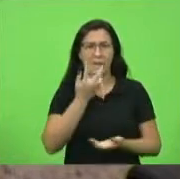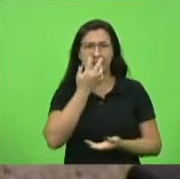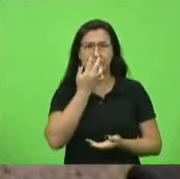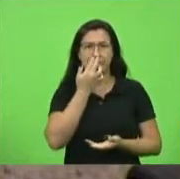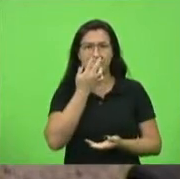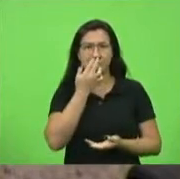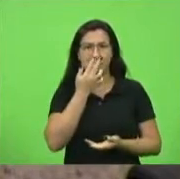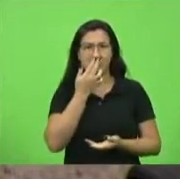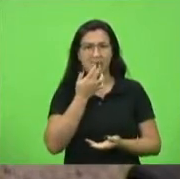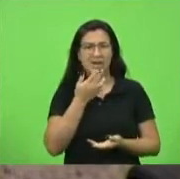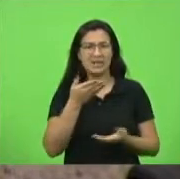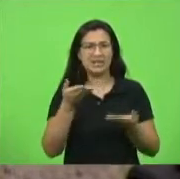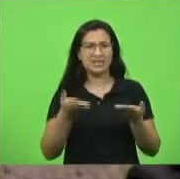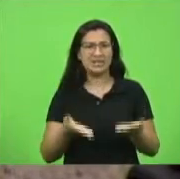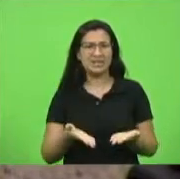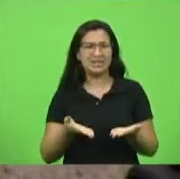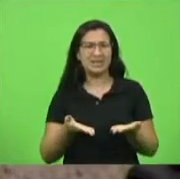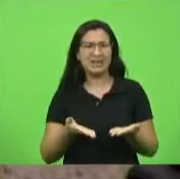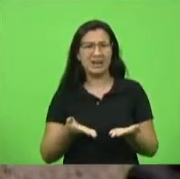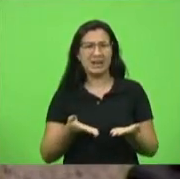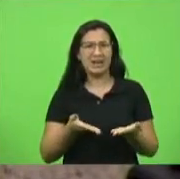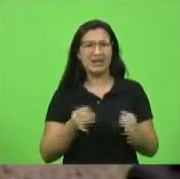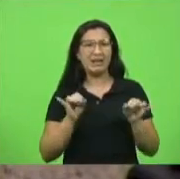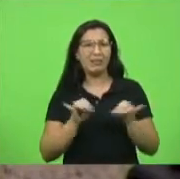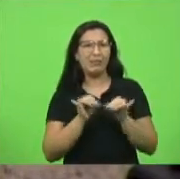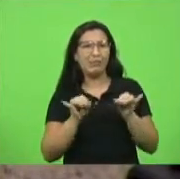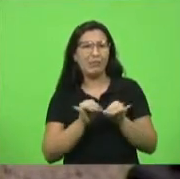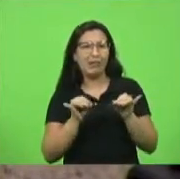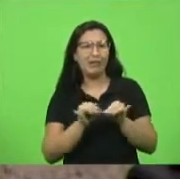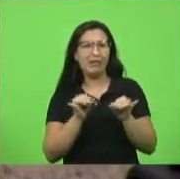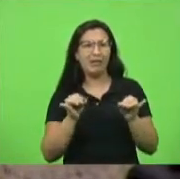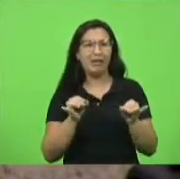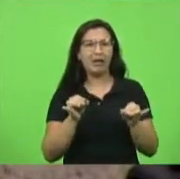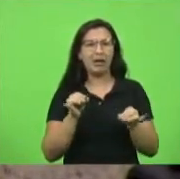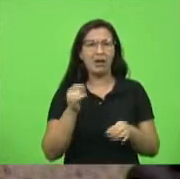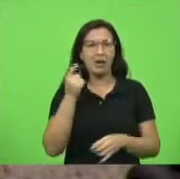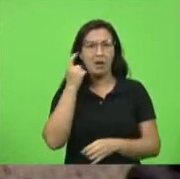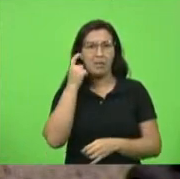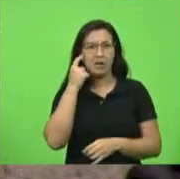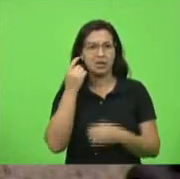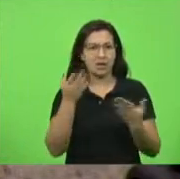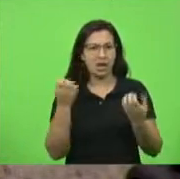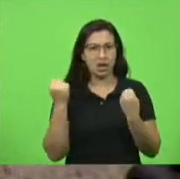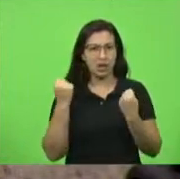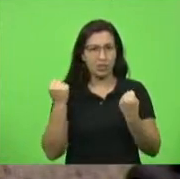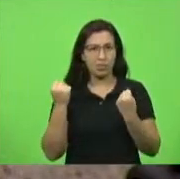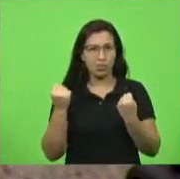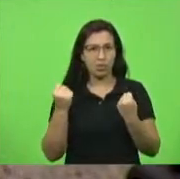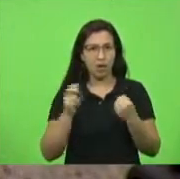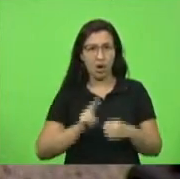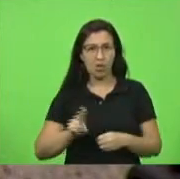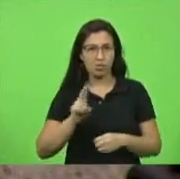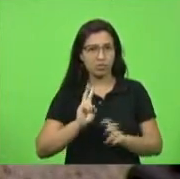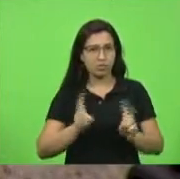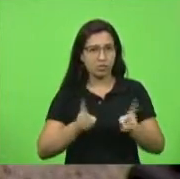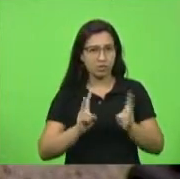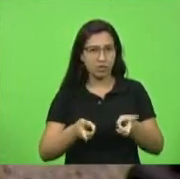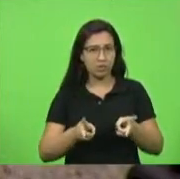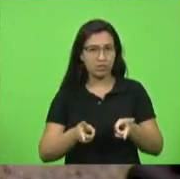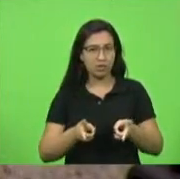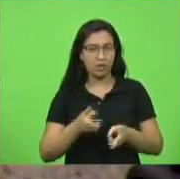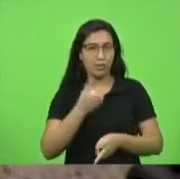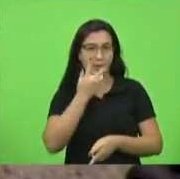nossa acreditar que esse poder será sempre bem utilizado? Não é brincar com